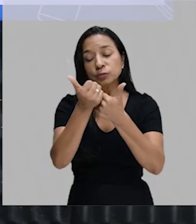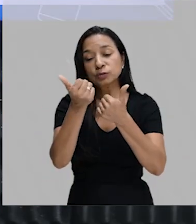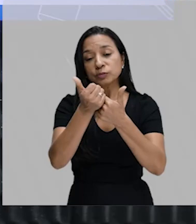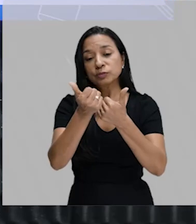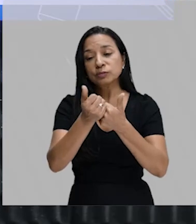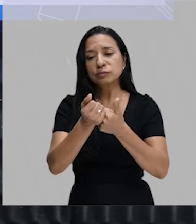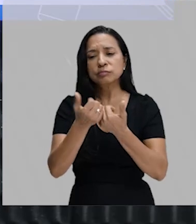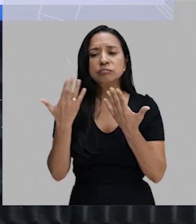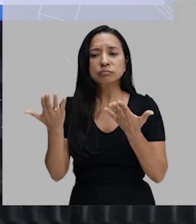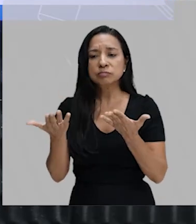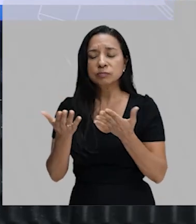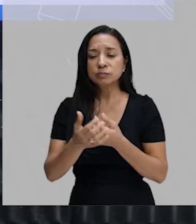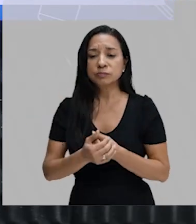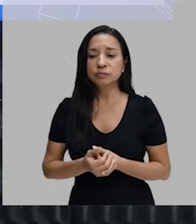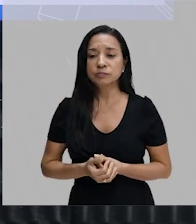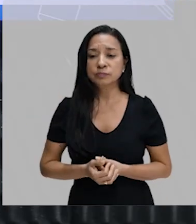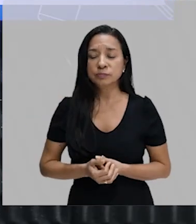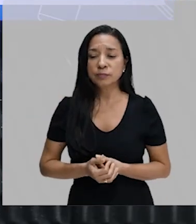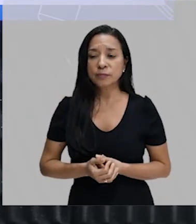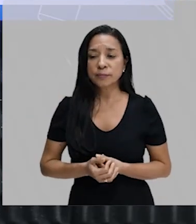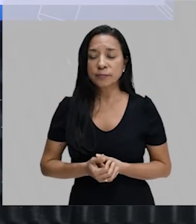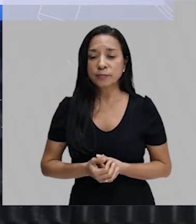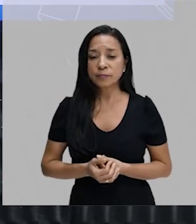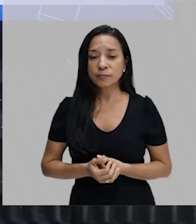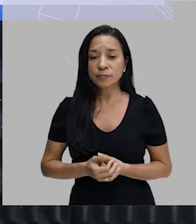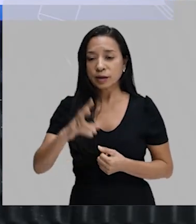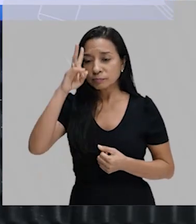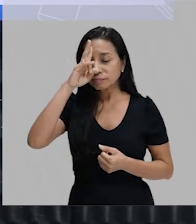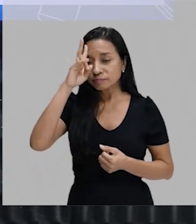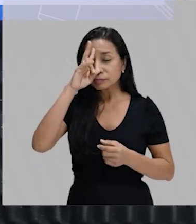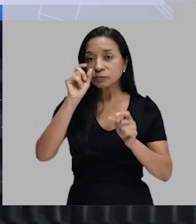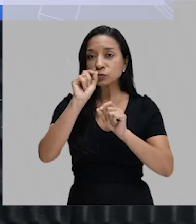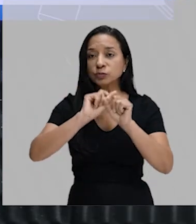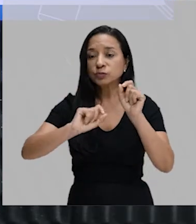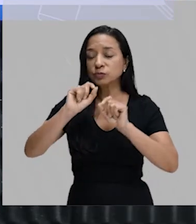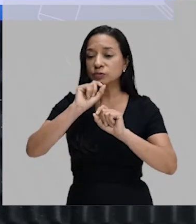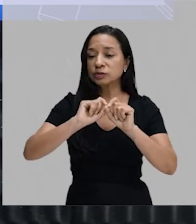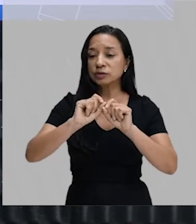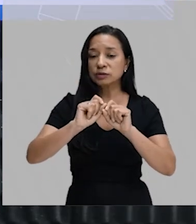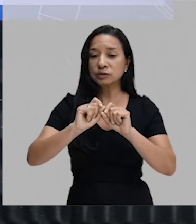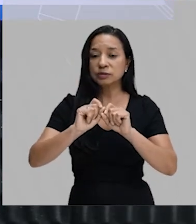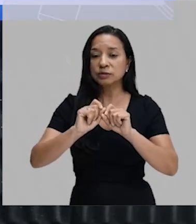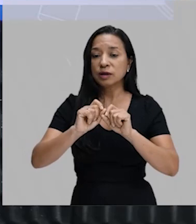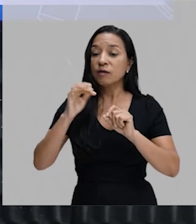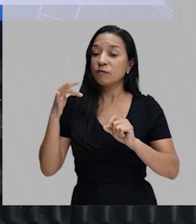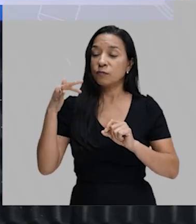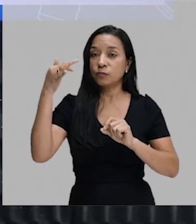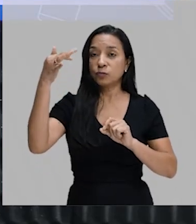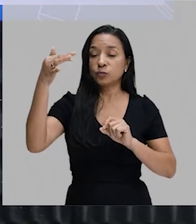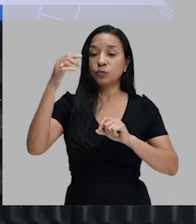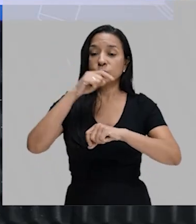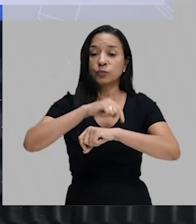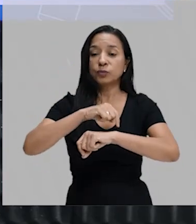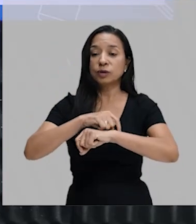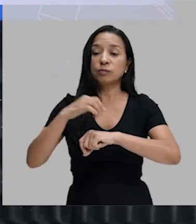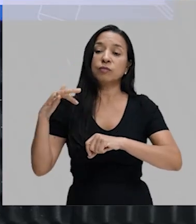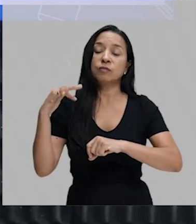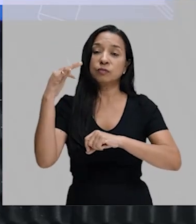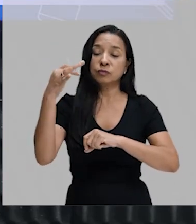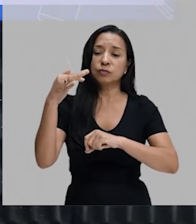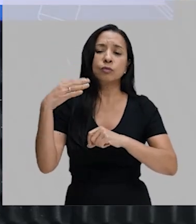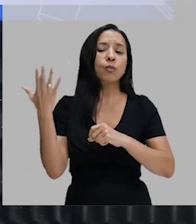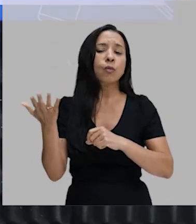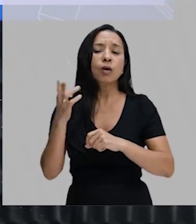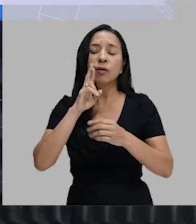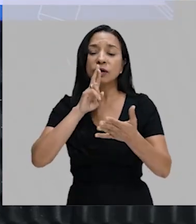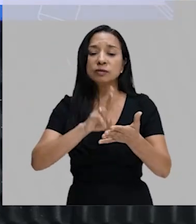lá tuvo por qualquer uma delas, lembrando que em el futuro. E aí, qual foi a